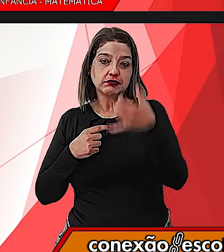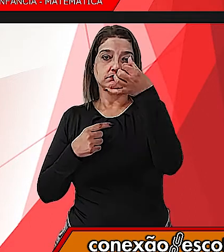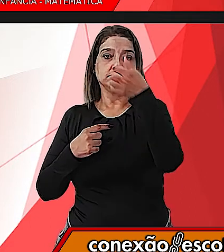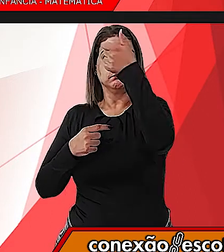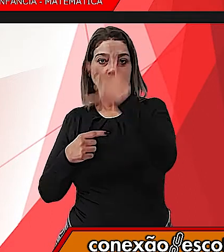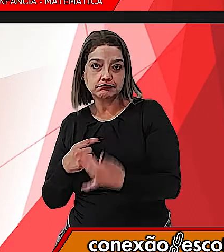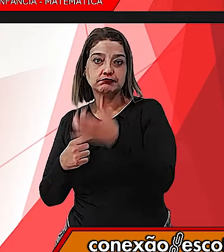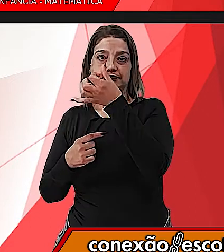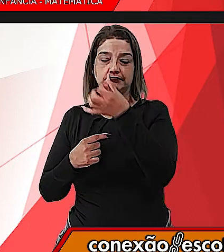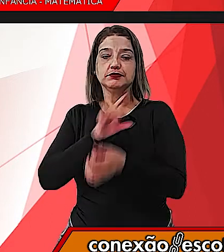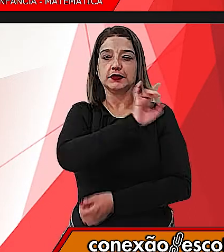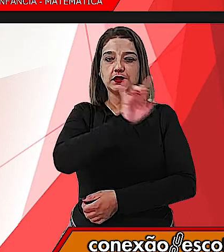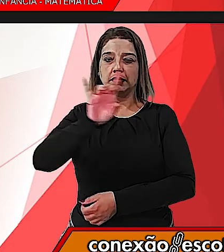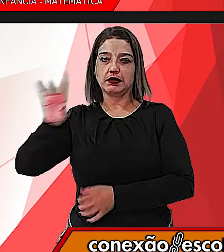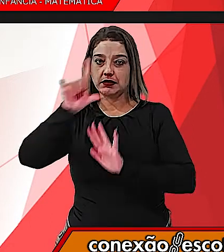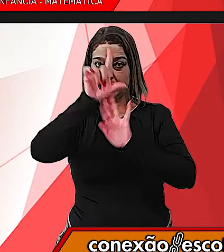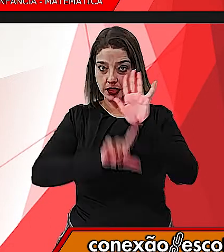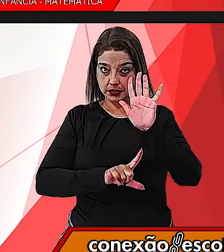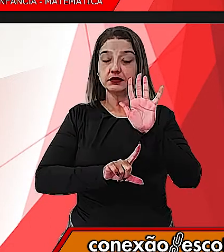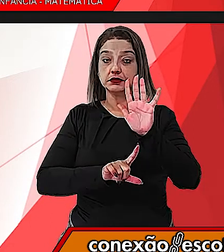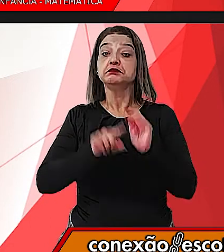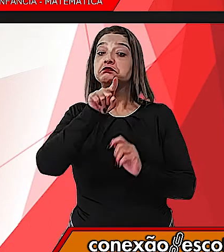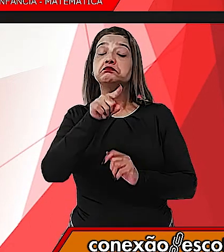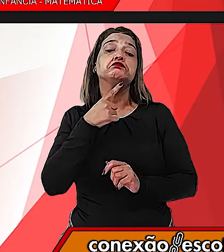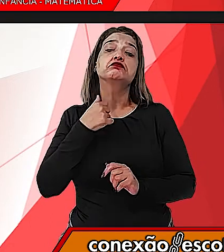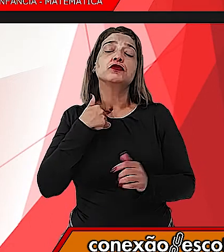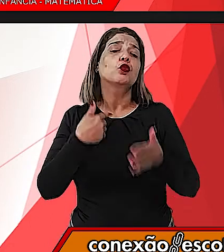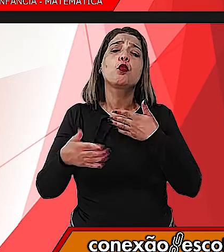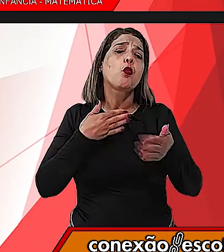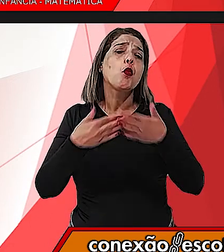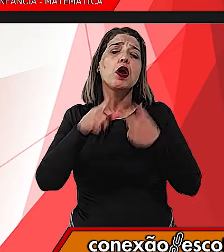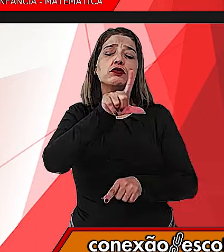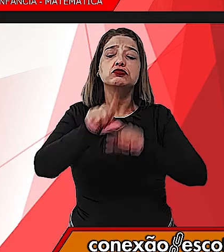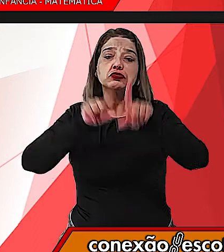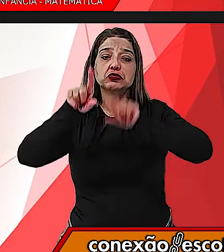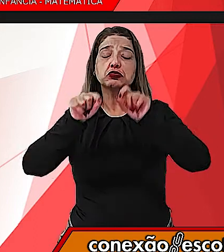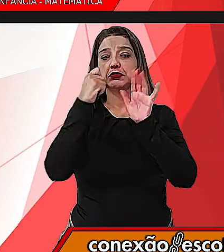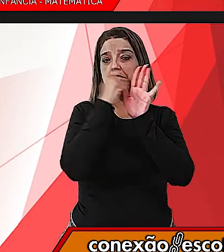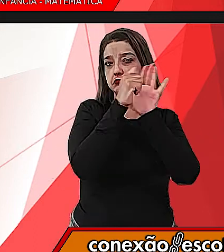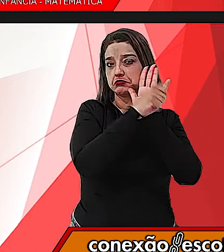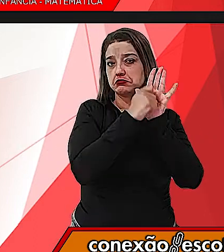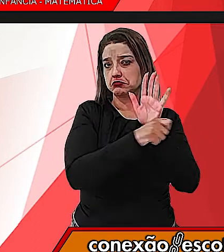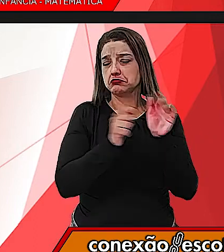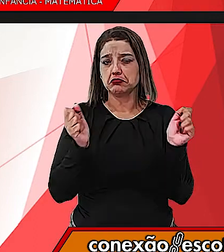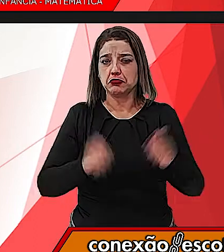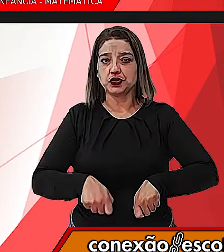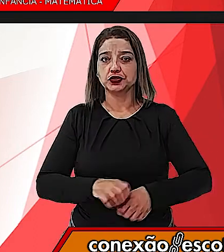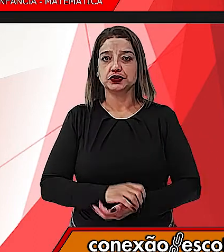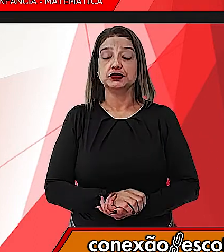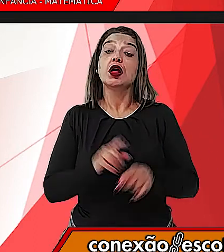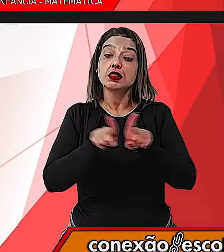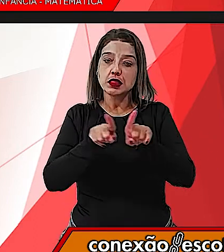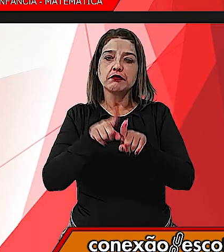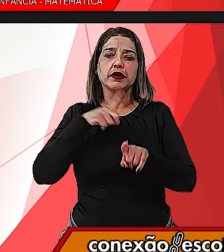lista. Você pode escrever qual produto você quiser. E